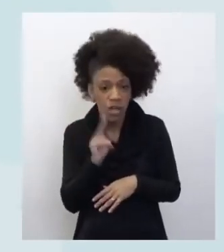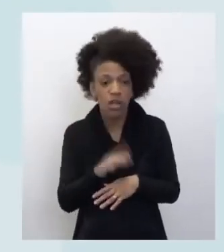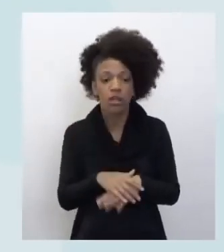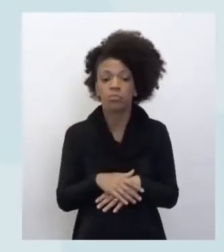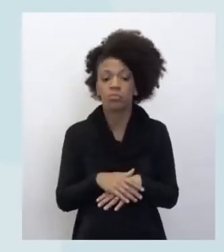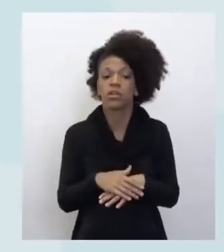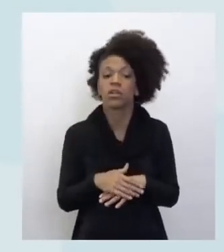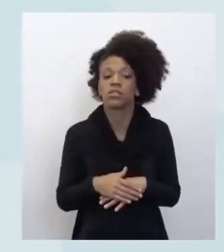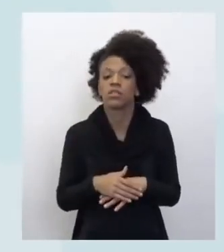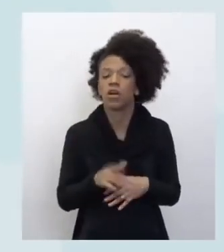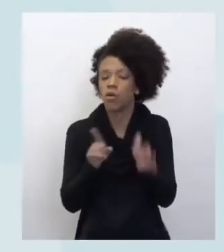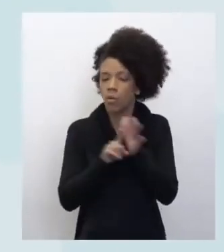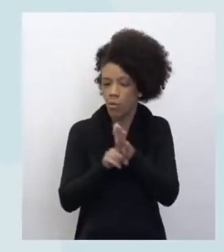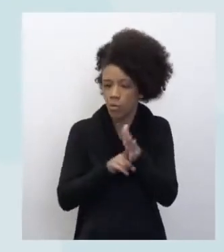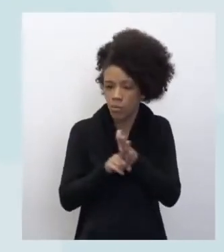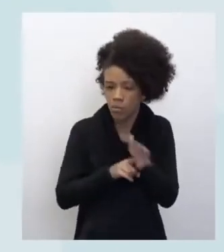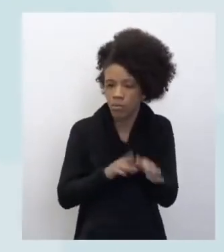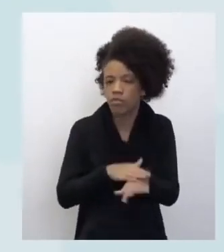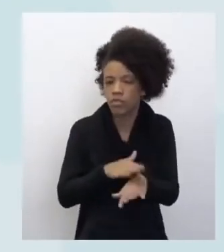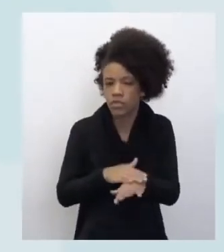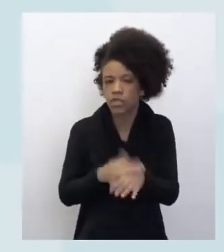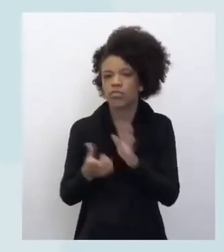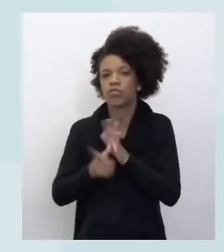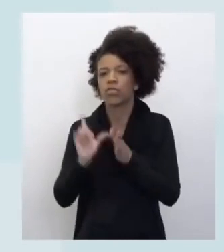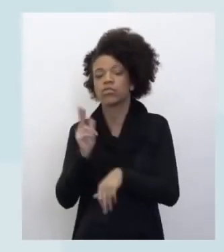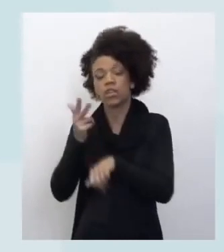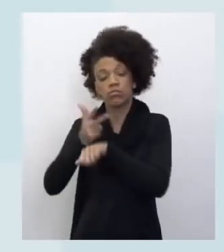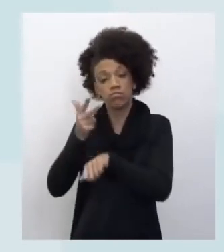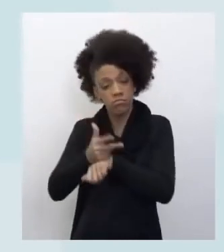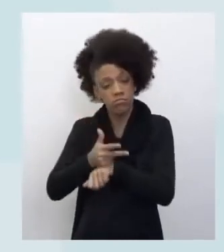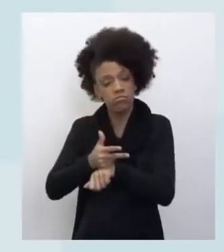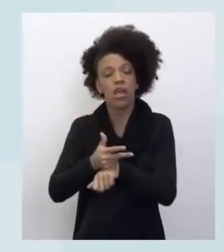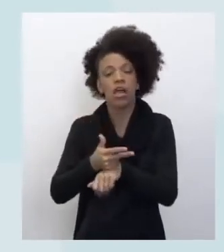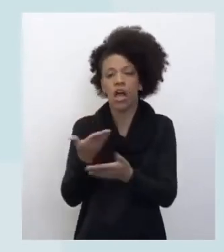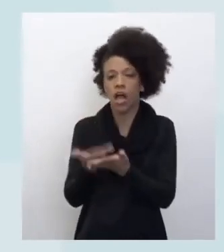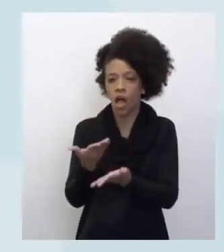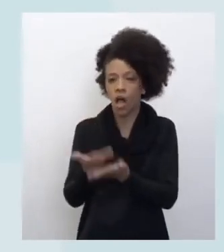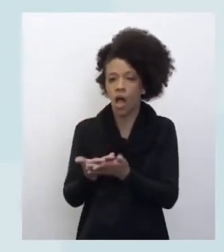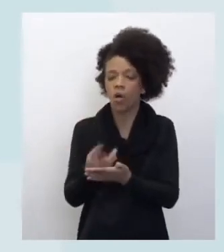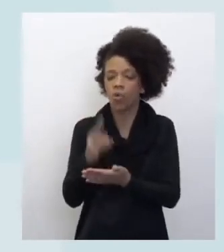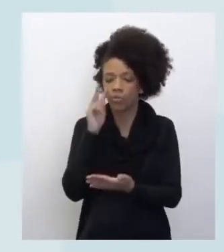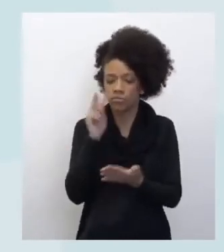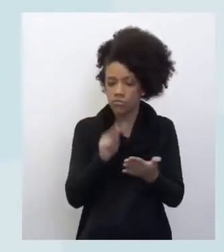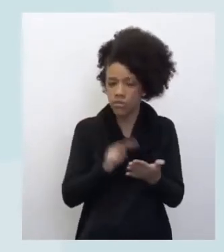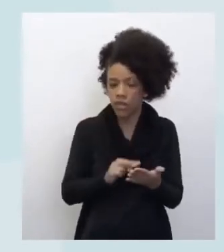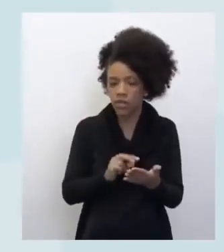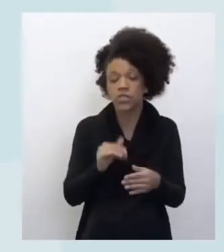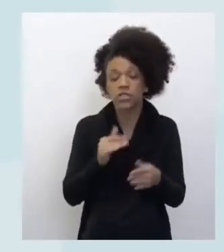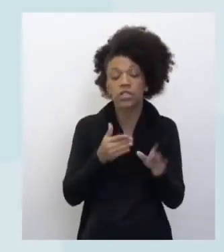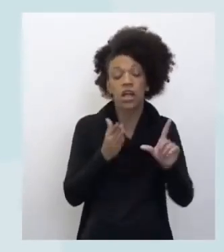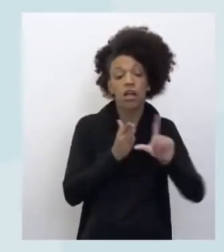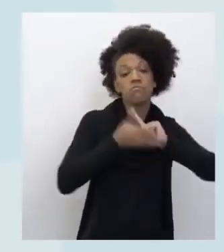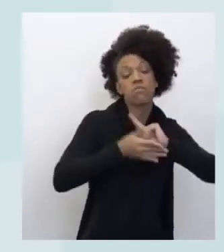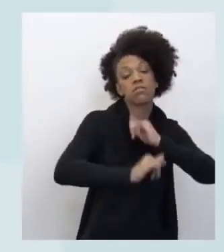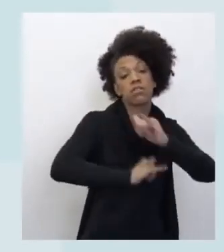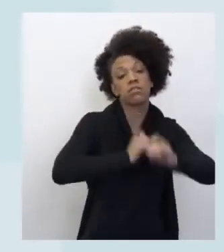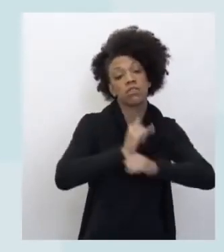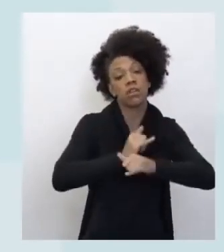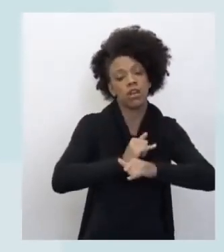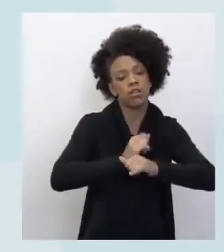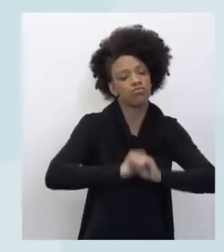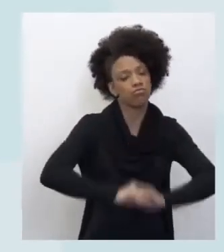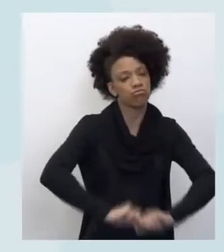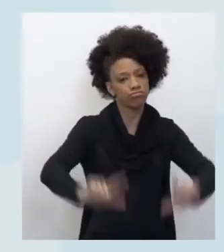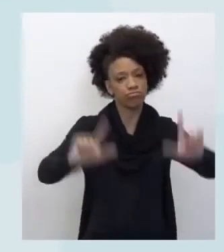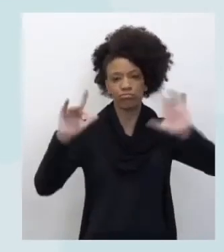gente fazer uma pesquisa, voltar na aula, ver os desenhos. Se você coloca na internet Comédia dell'arte, aparece todos os